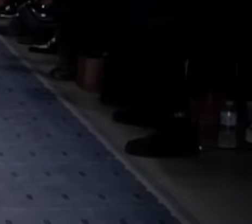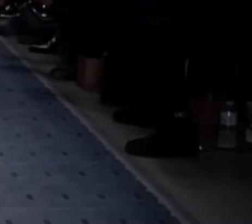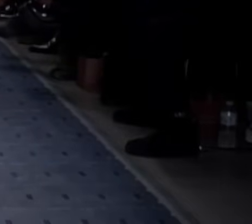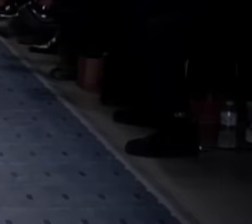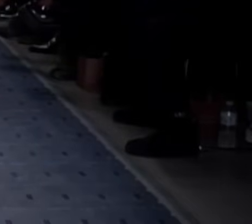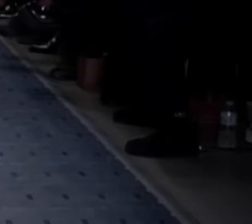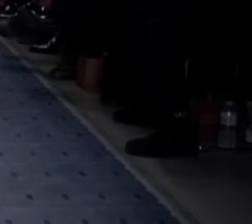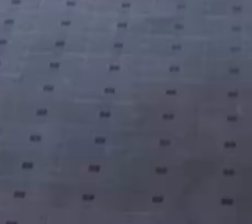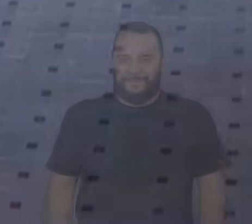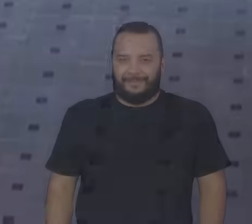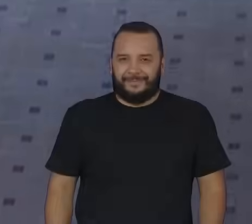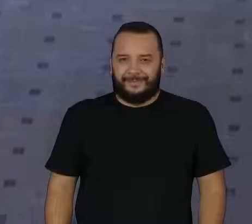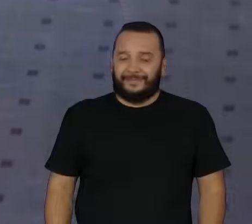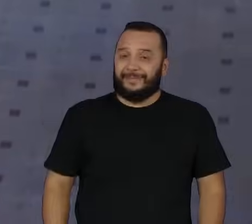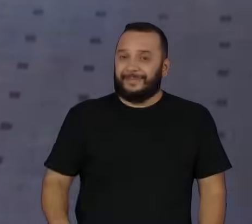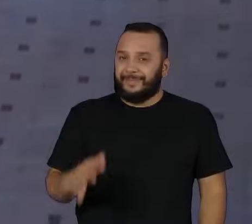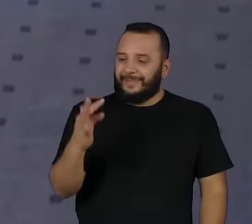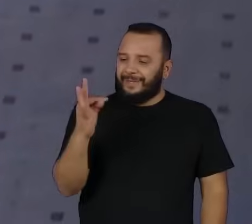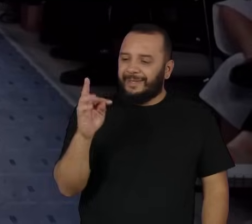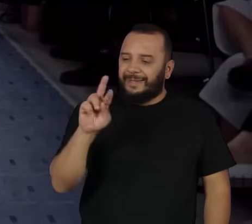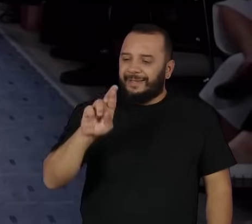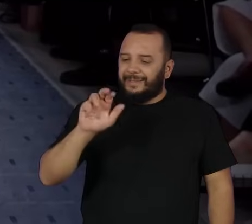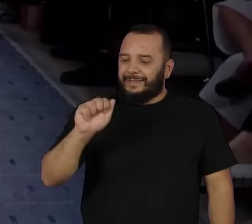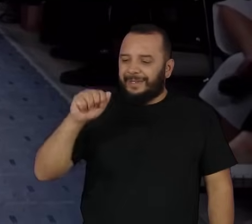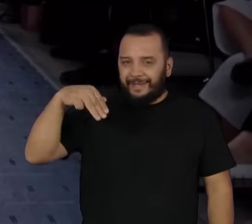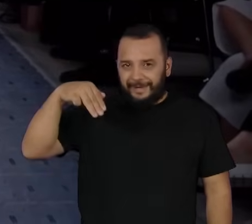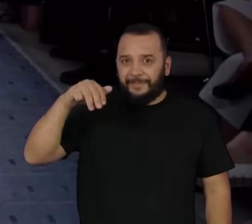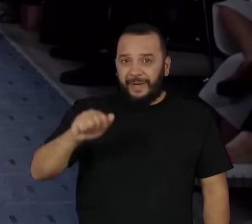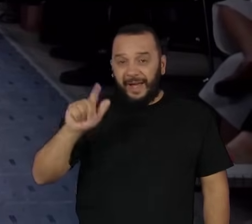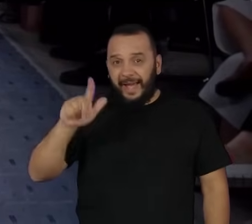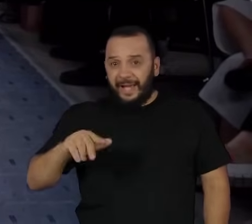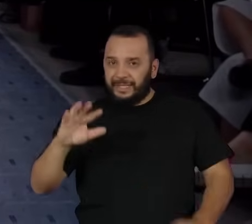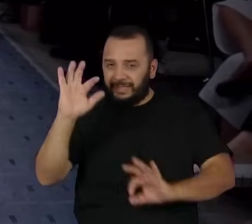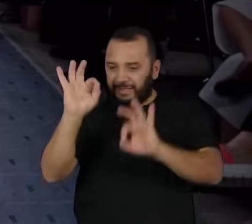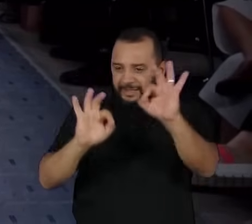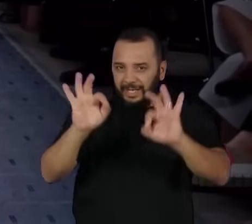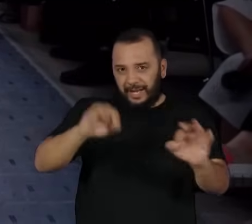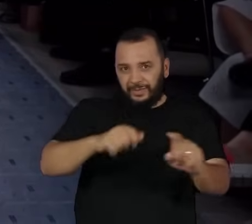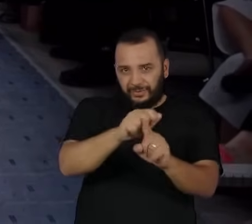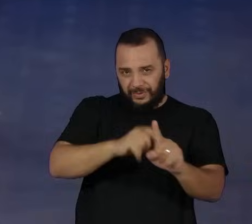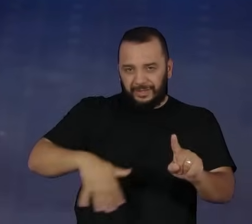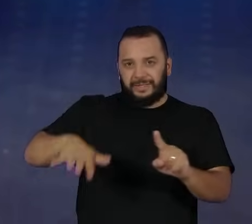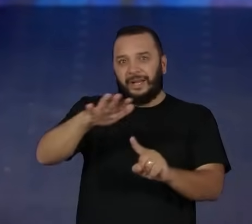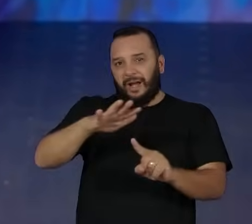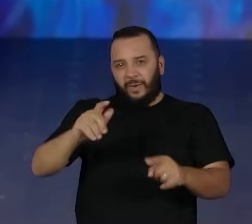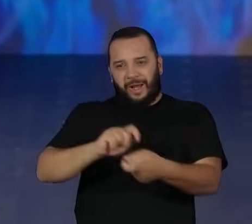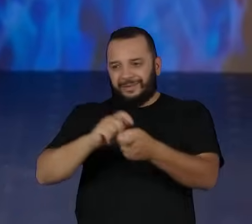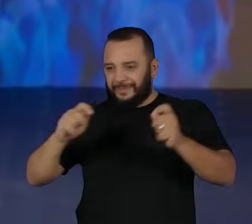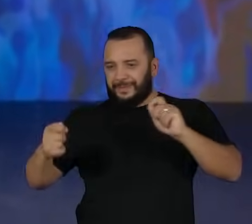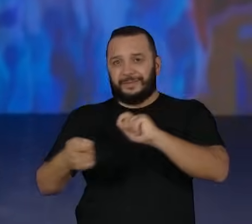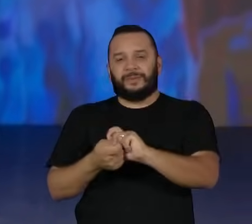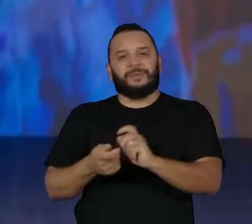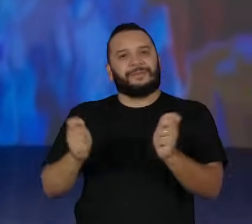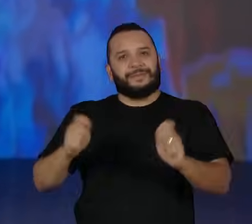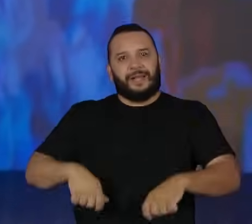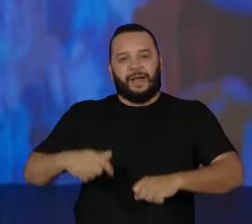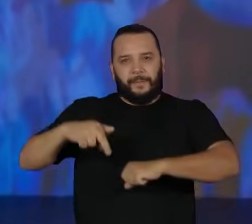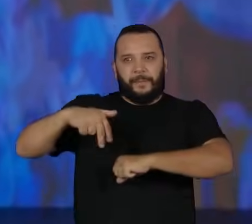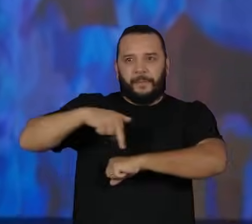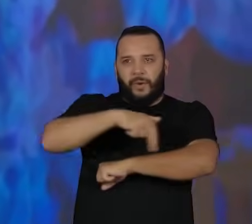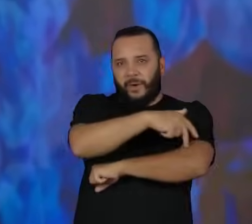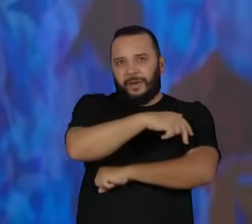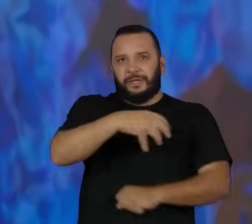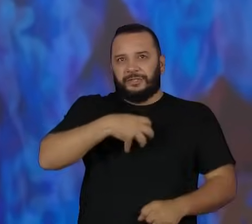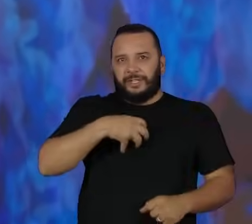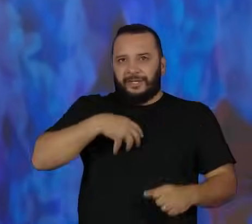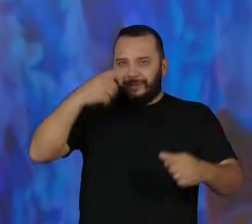A Trama é uma plataforma de design social e regenerativo que propõe para a moda de forma criativa, com